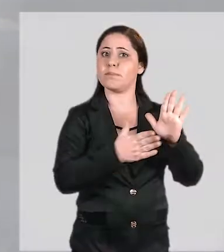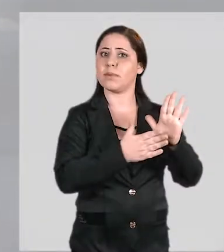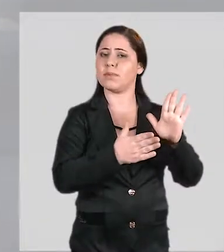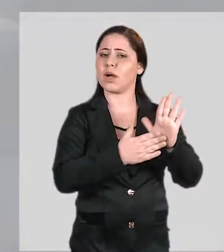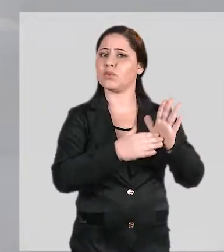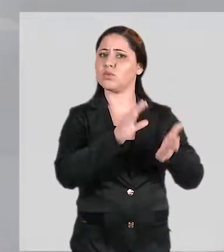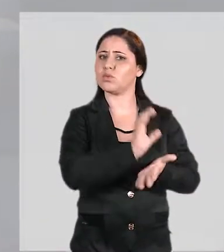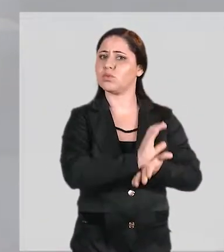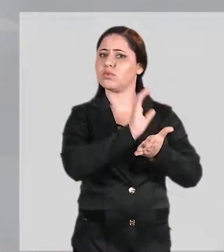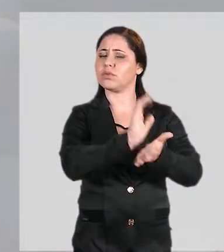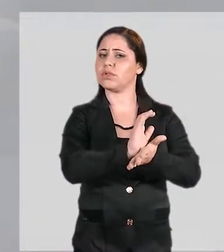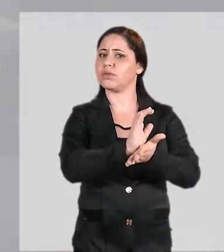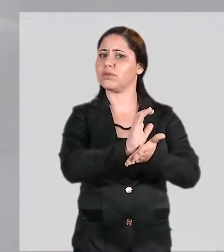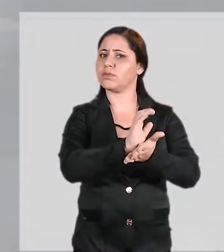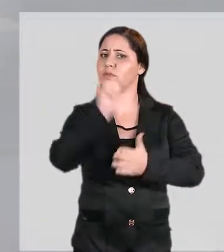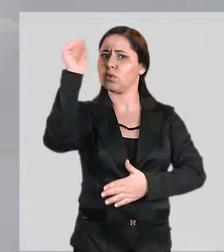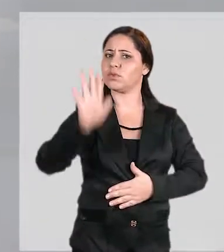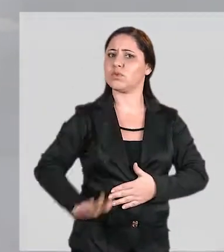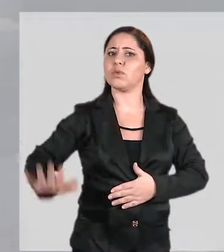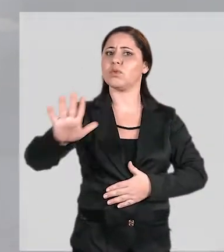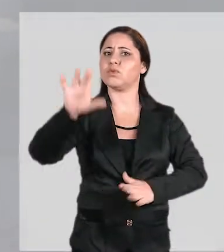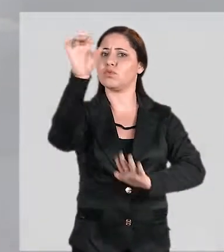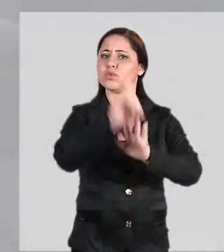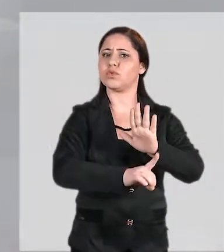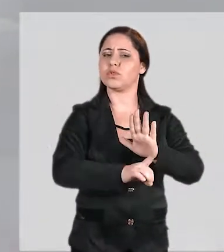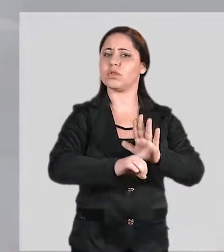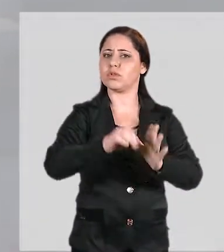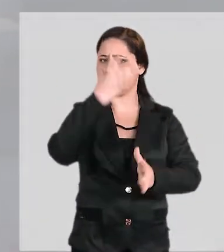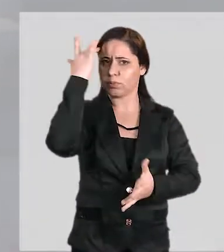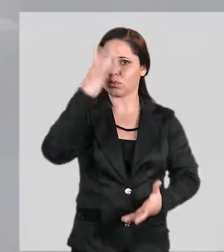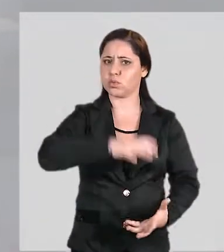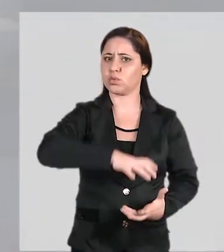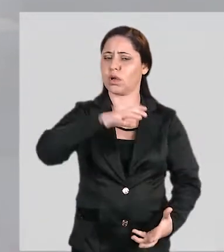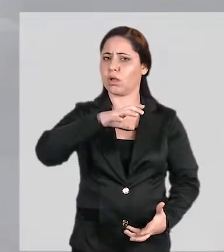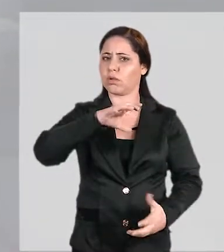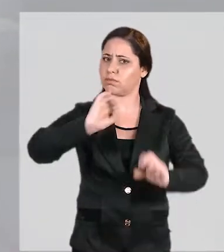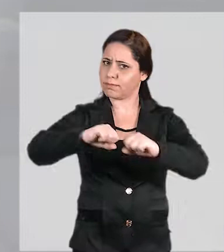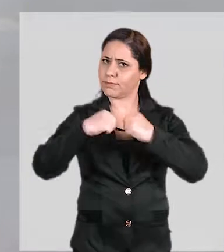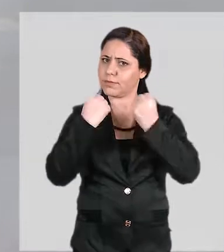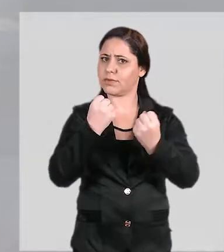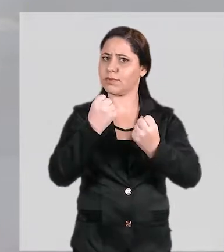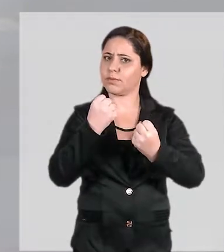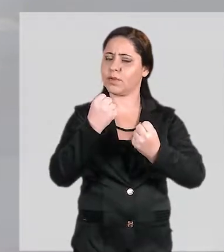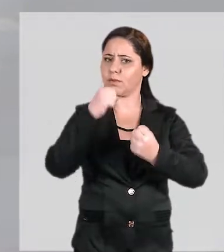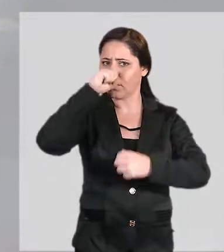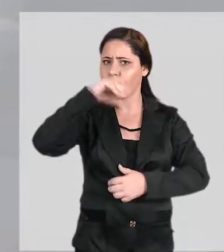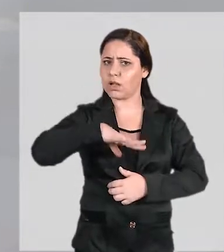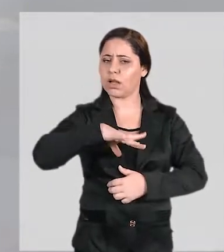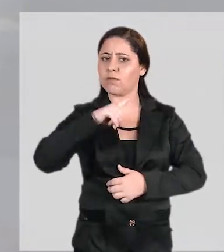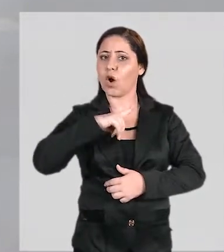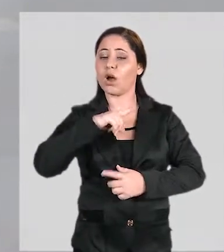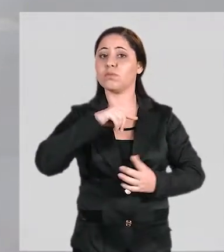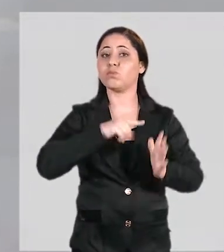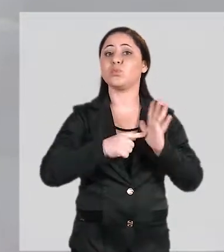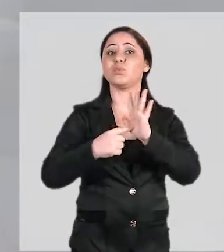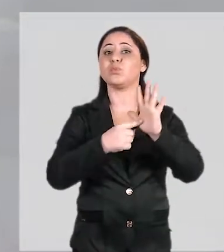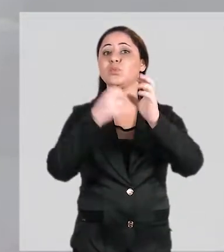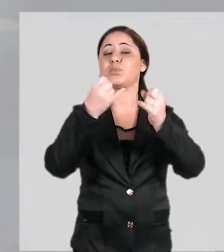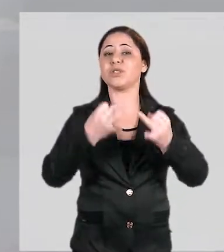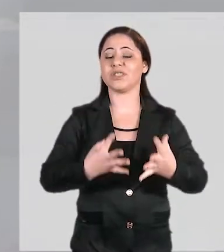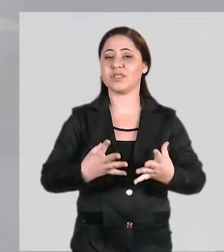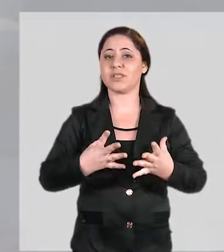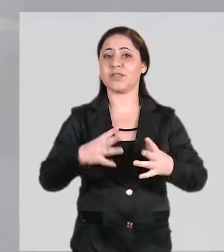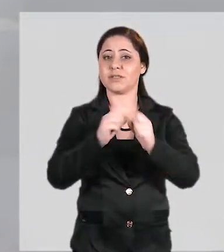O papel do Conselho Nacional do Direito do Idoso no enfrentamento à violência foi destacado na Assembleia Legislativa por